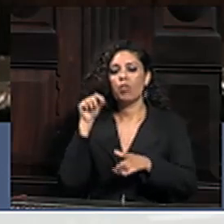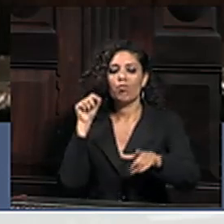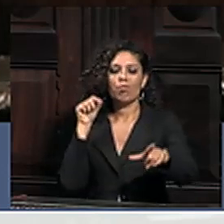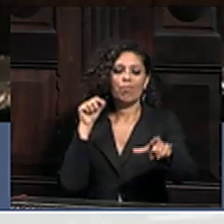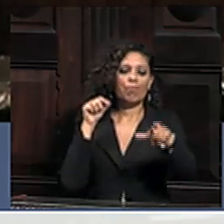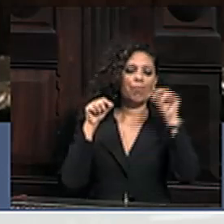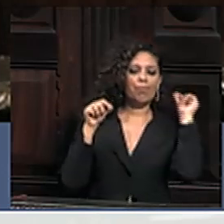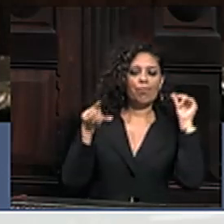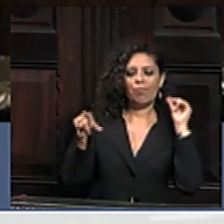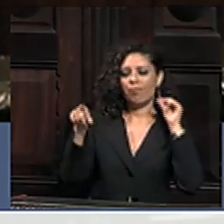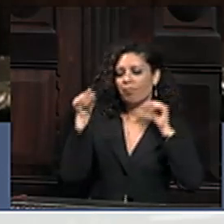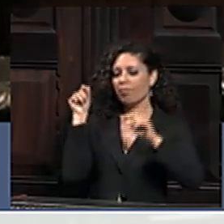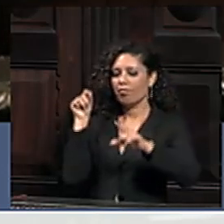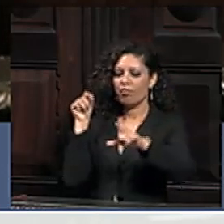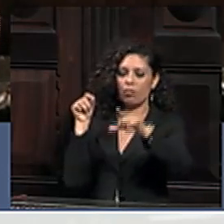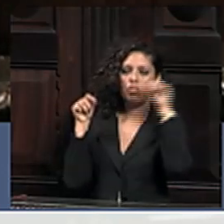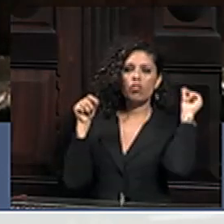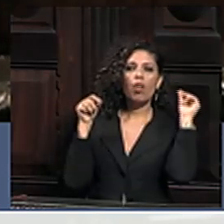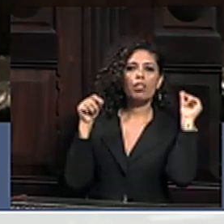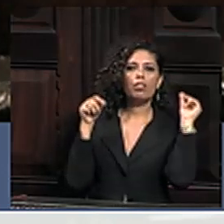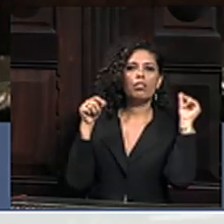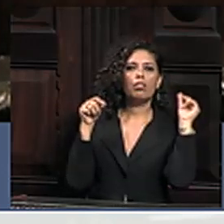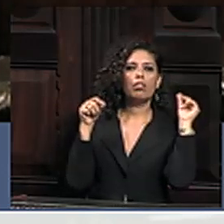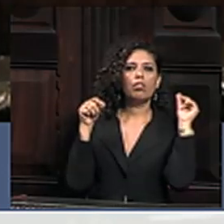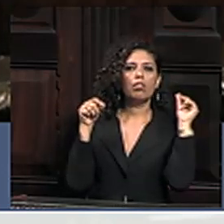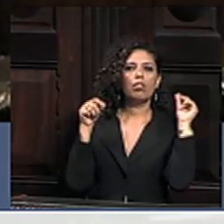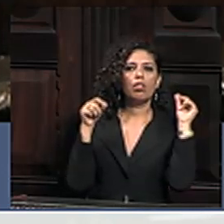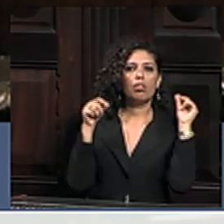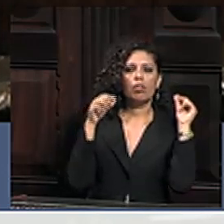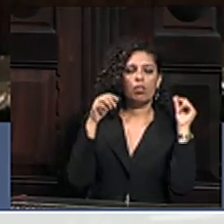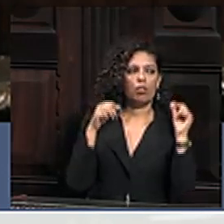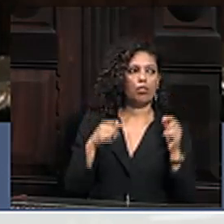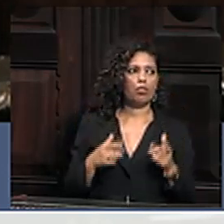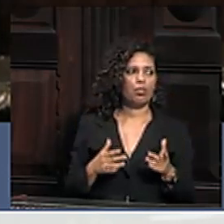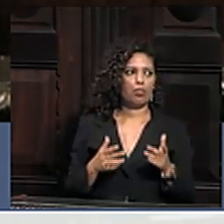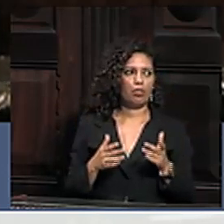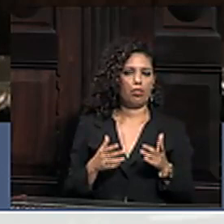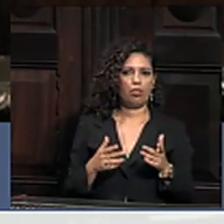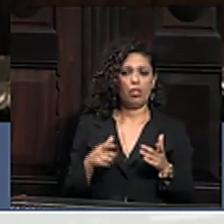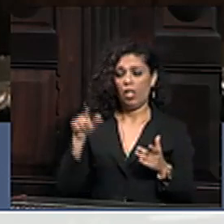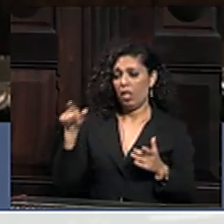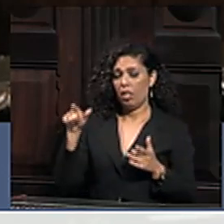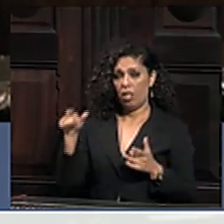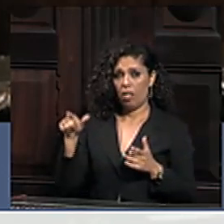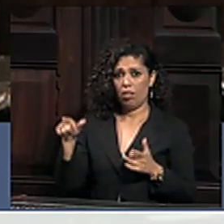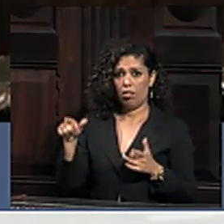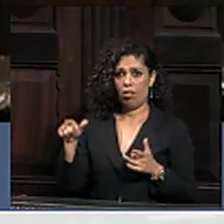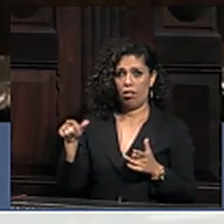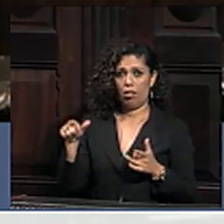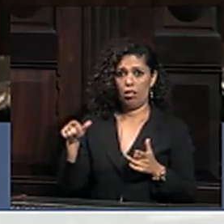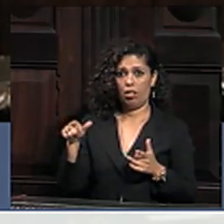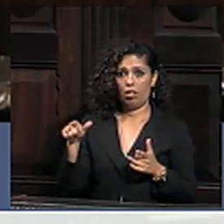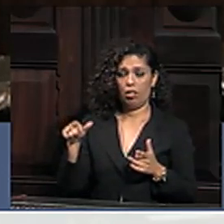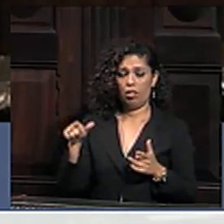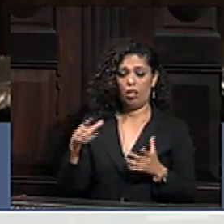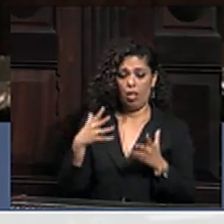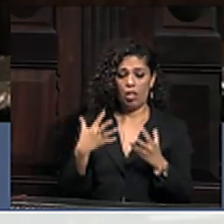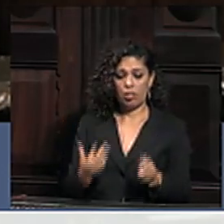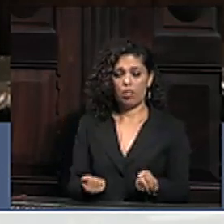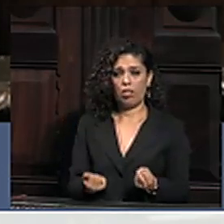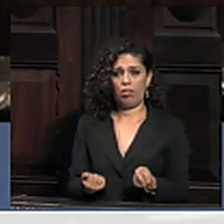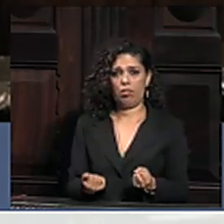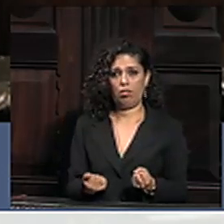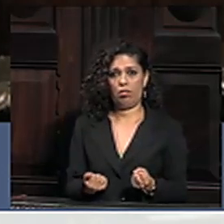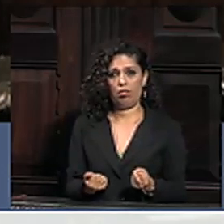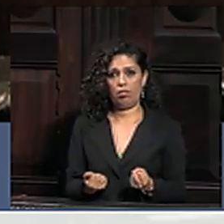sua conduta teve repercussão direta no ambiente do golpe e no ambiente que